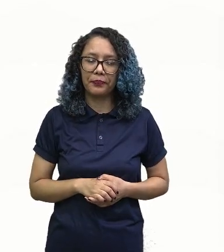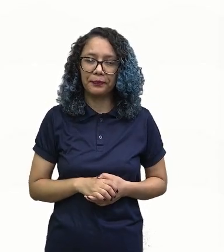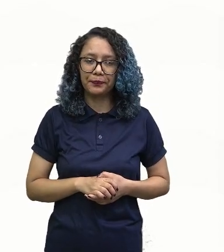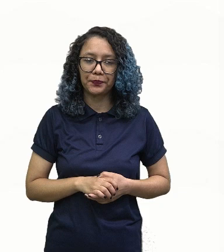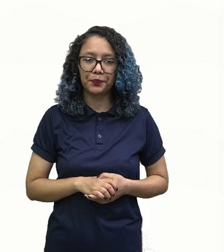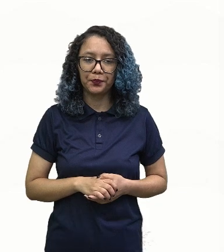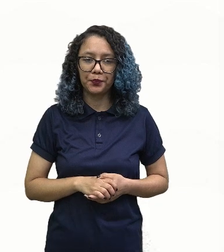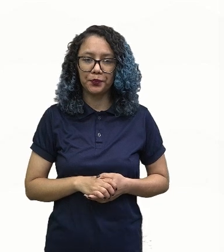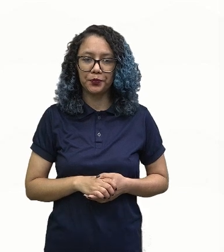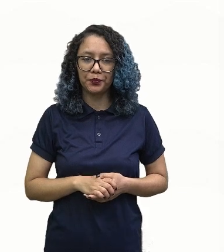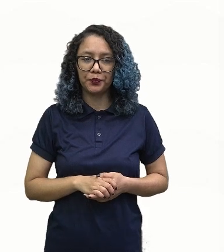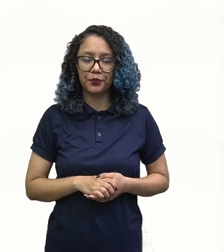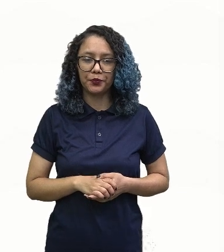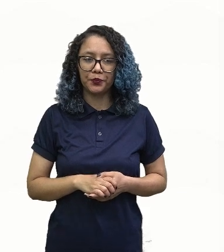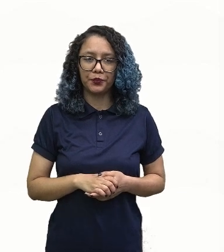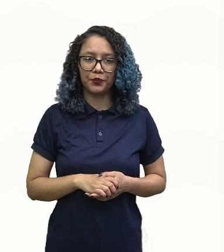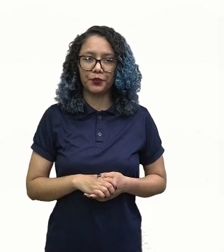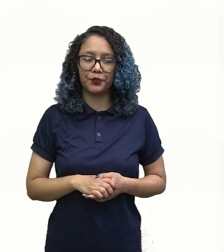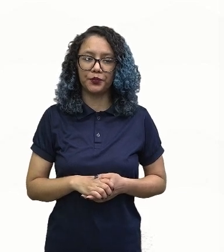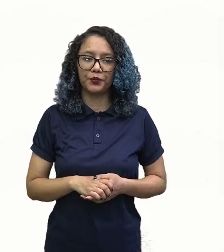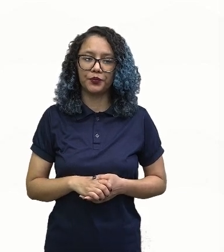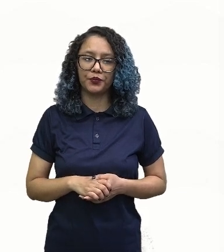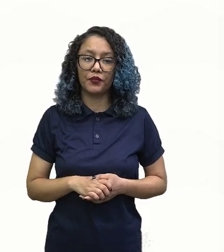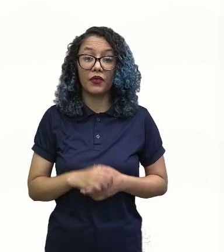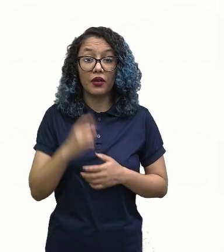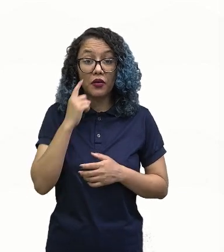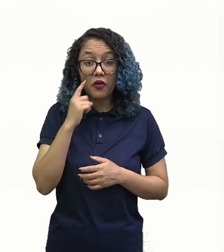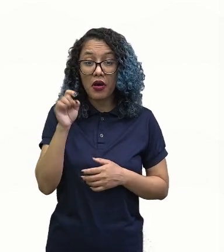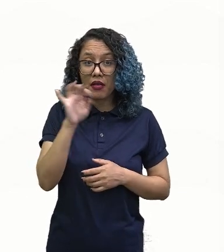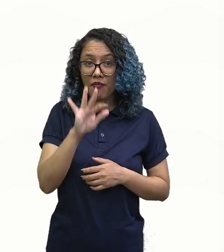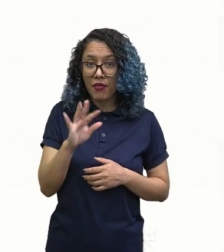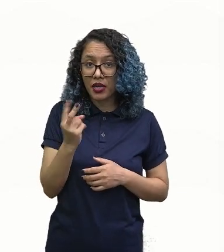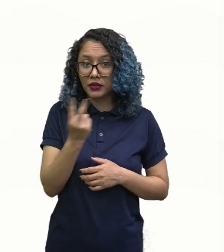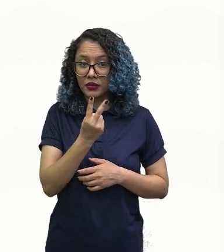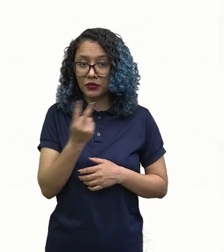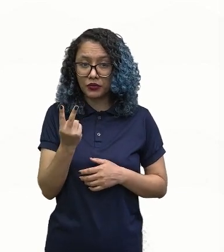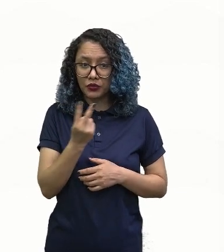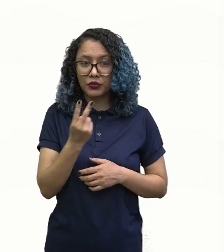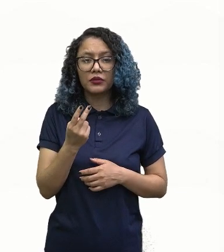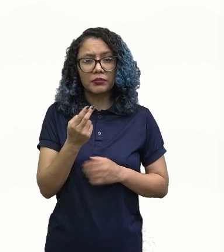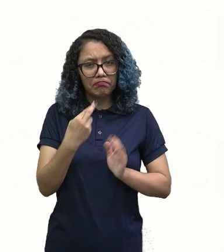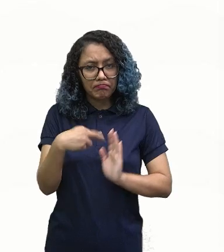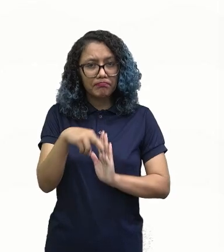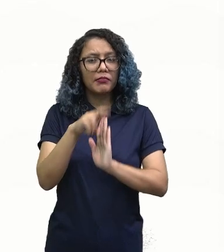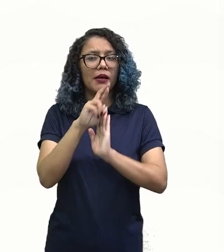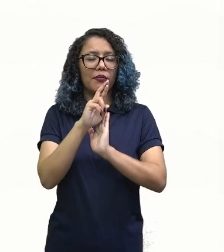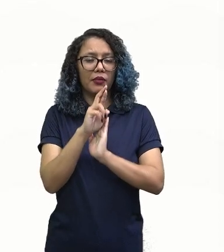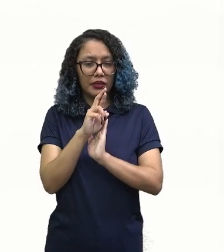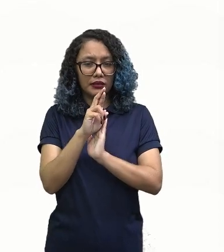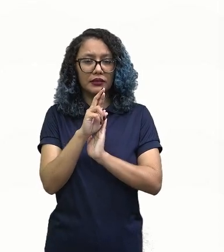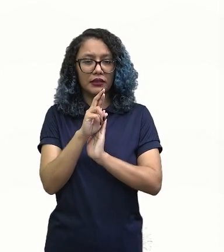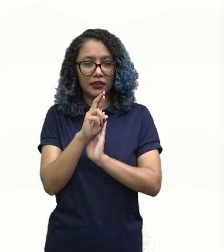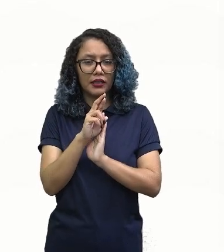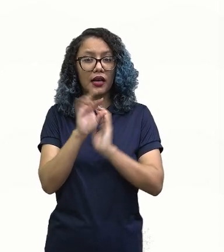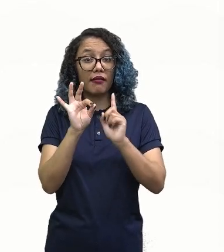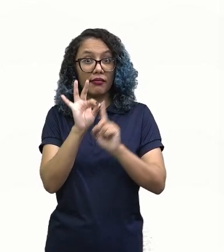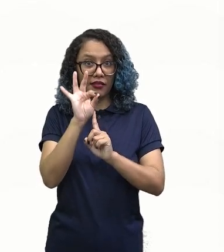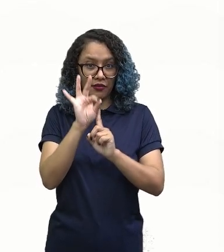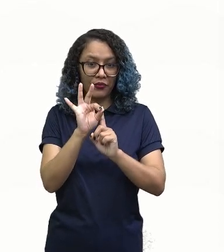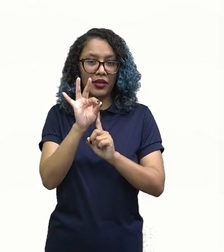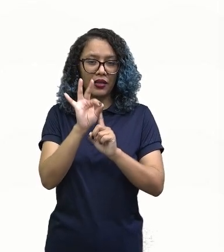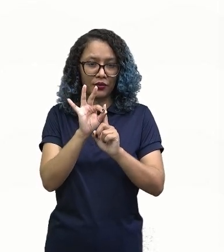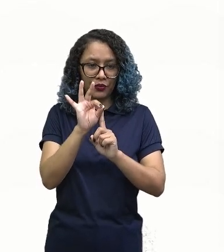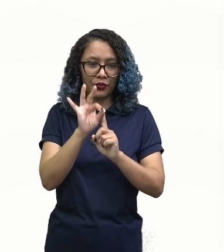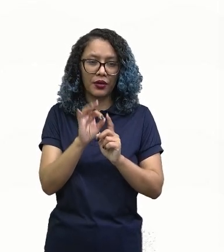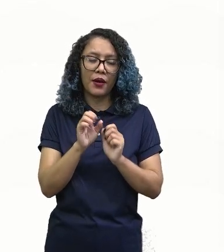temperatura. E temos aqui nessas 2 imagens que representam muito bem a temperatura, e